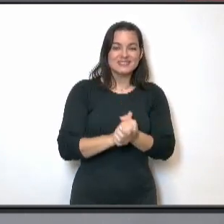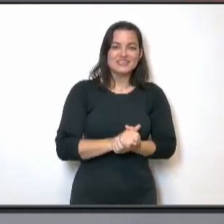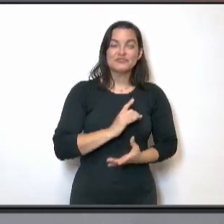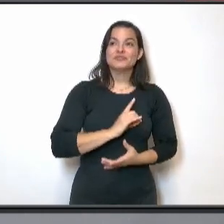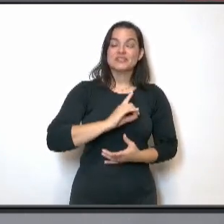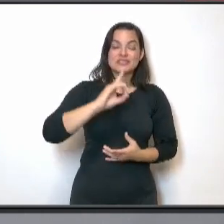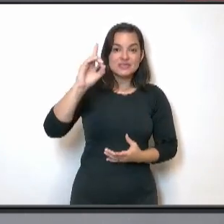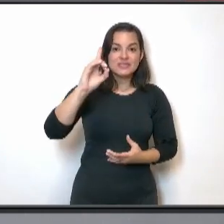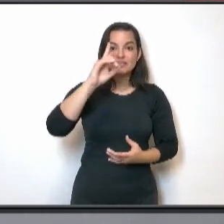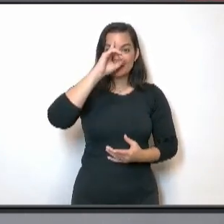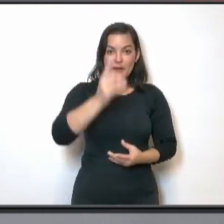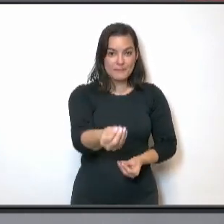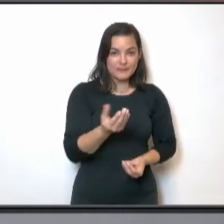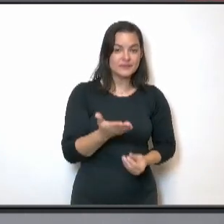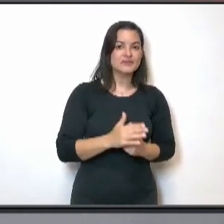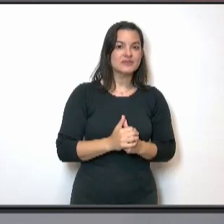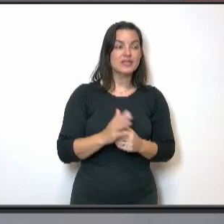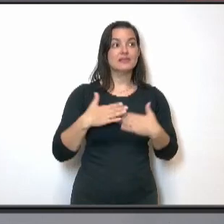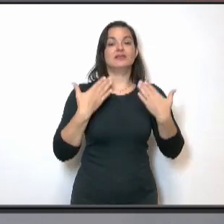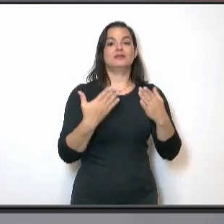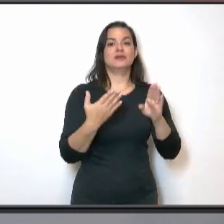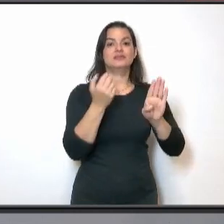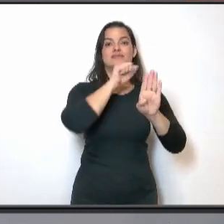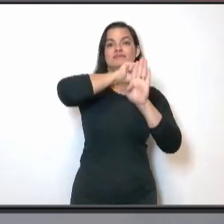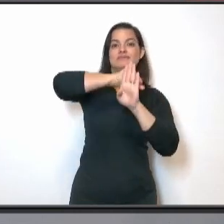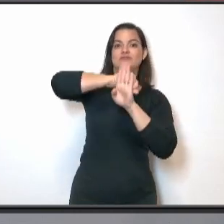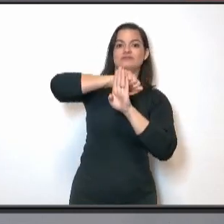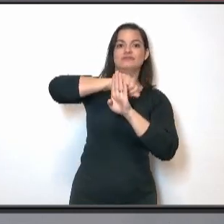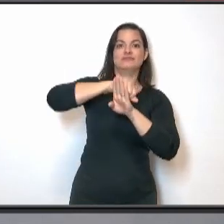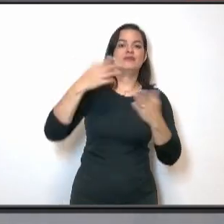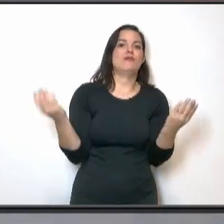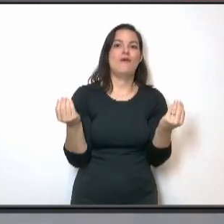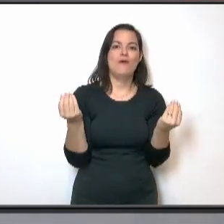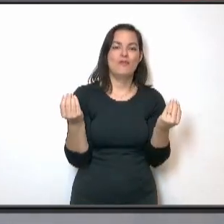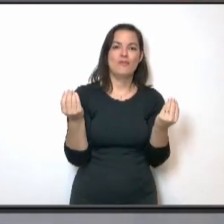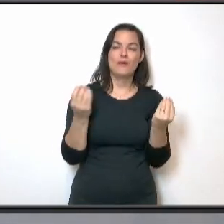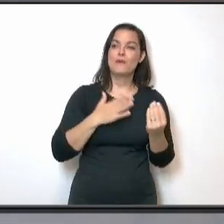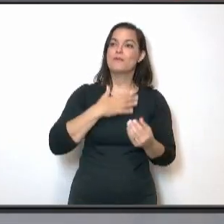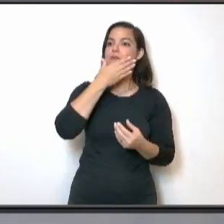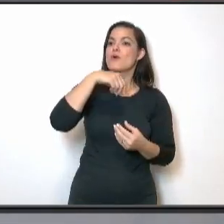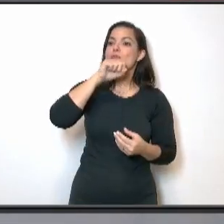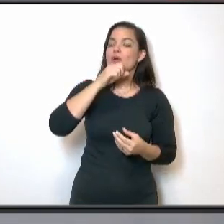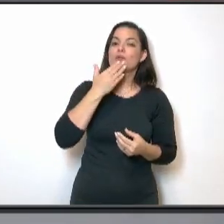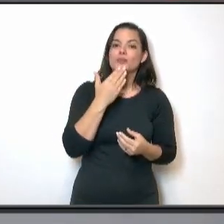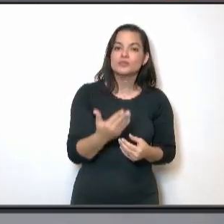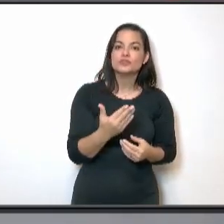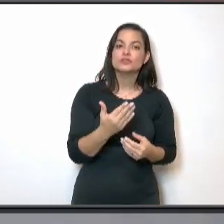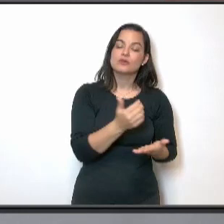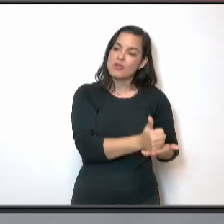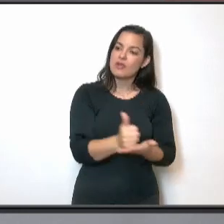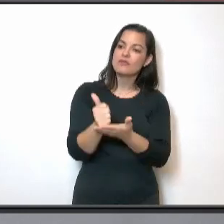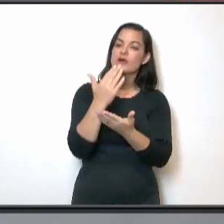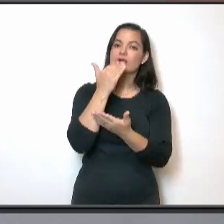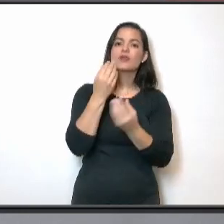Aí, de repente, alguém bate na sua porta. Meu pai disse para eu entregar isso aqui para o senhor. Como que você